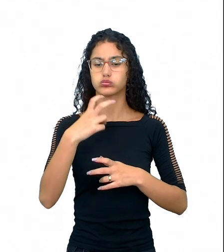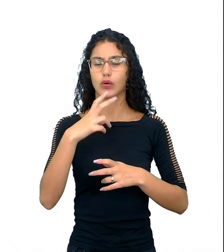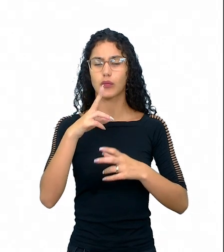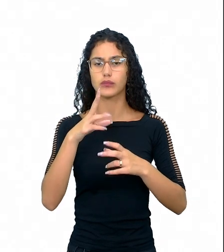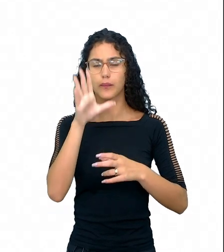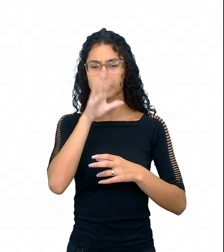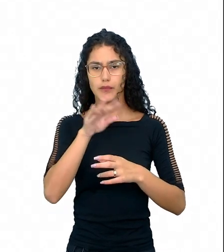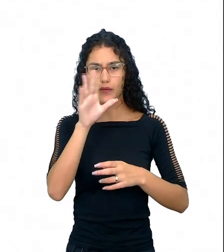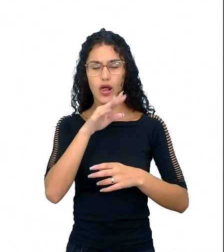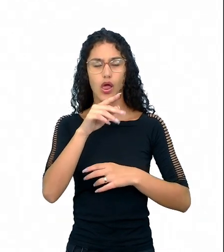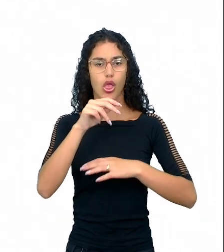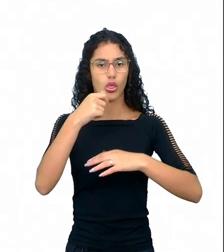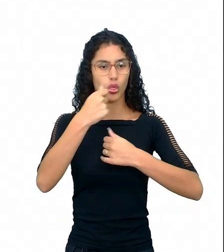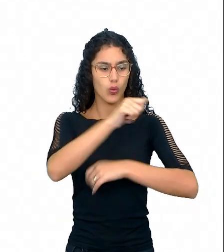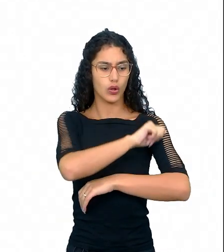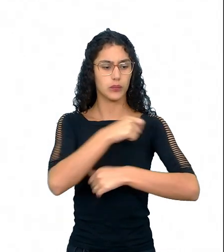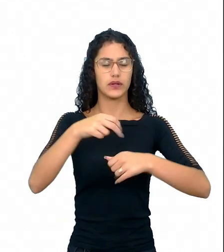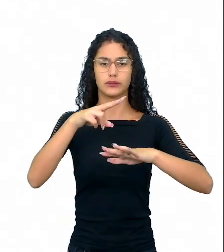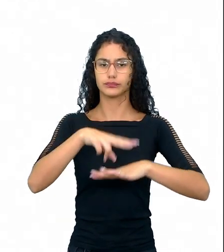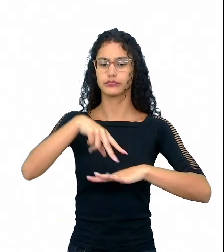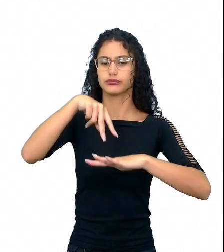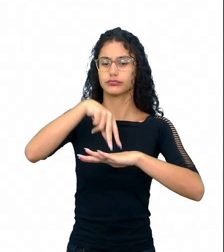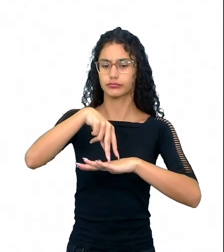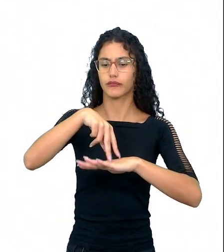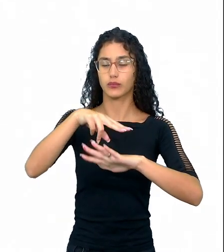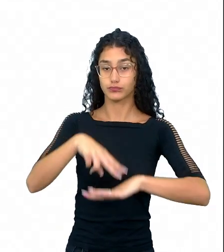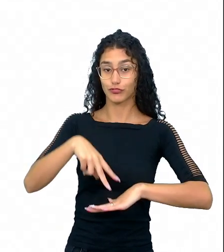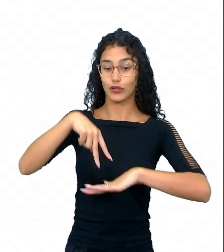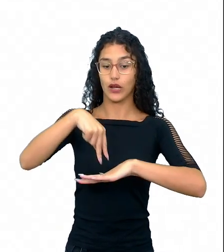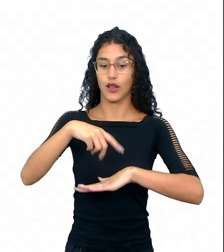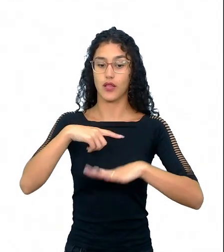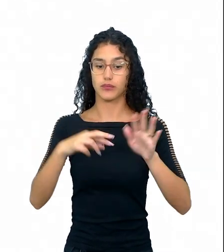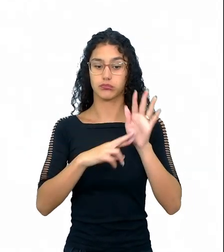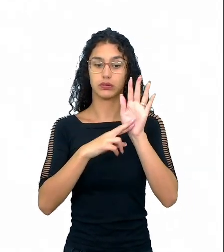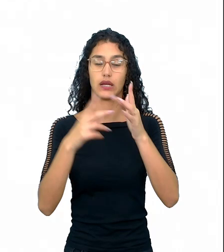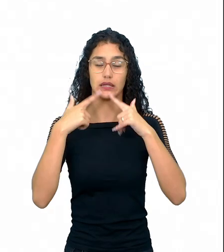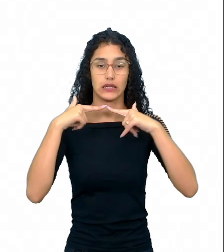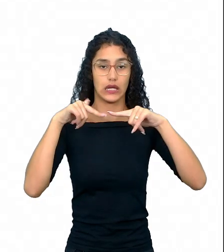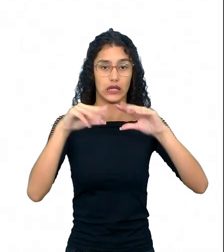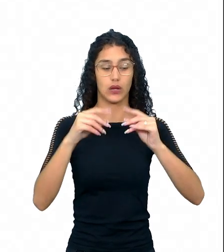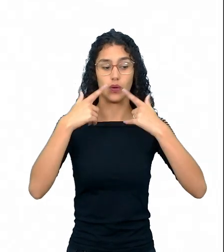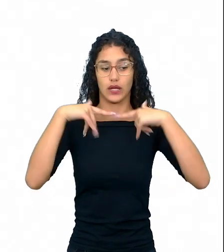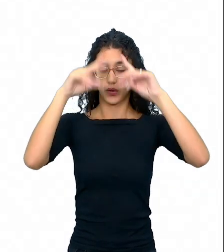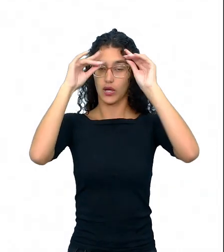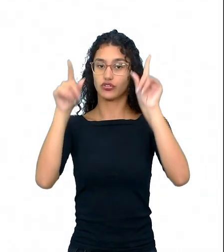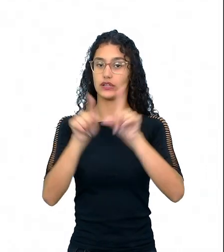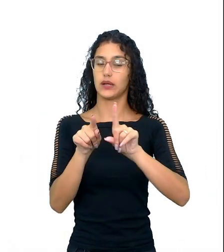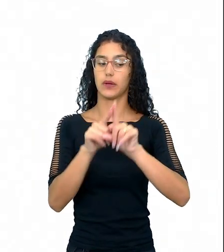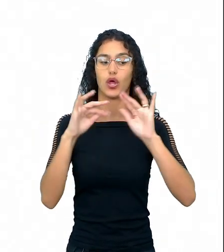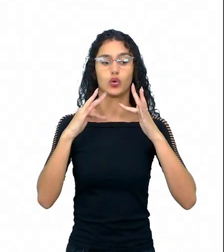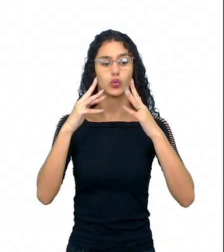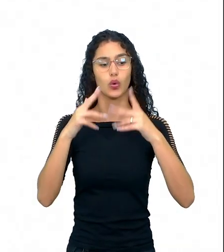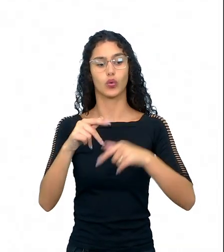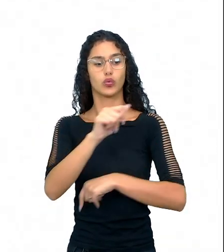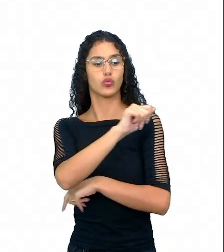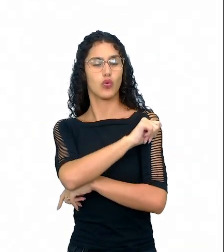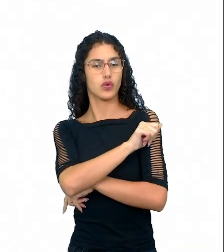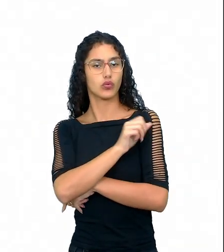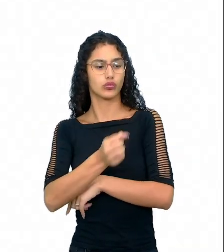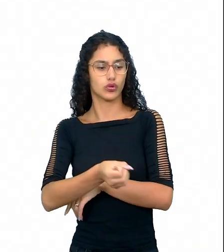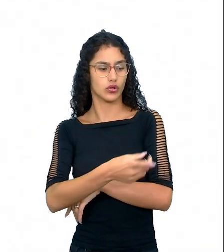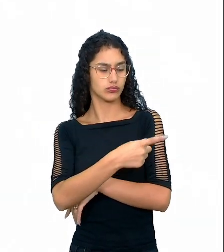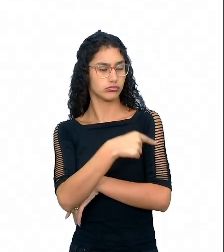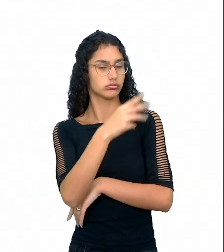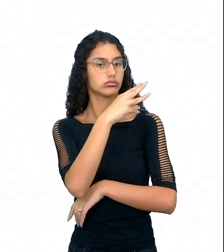como protagonistas capazes de refletir acerca de língua-linguagem, tá bom? Então, todos os estudantes do ensino